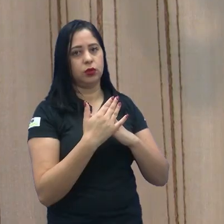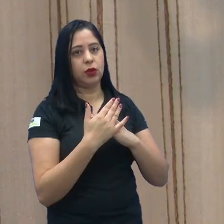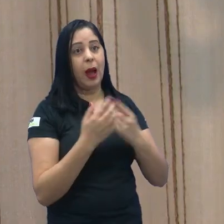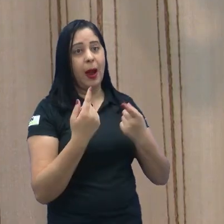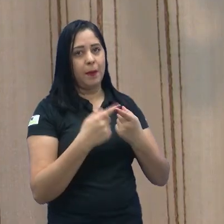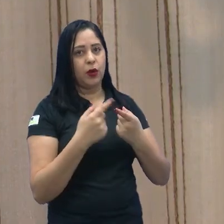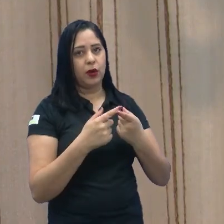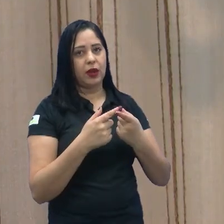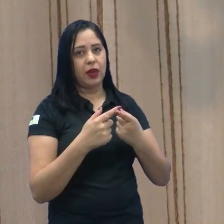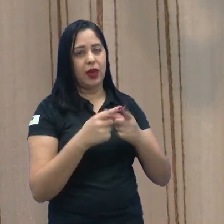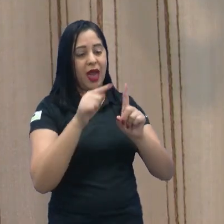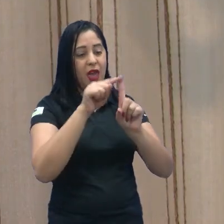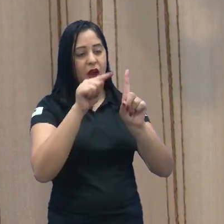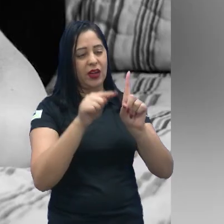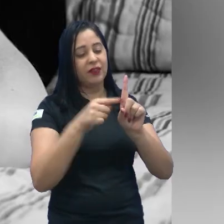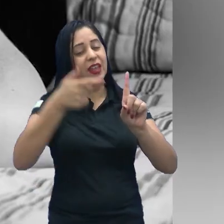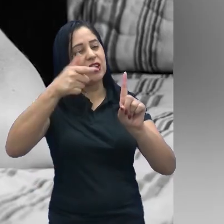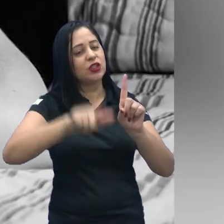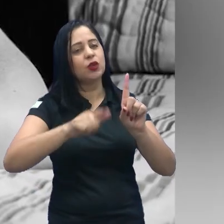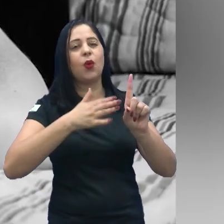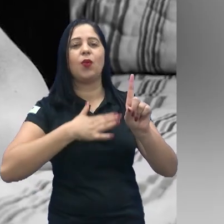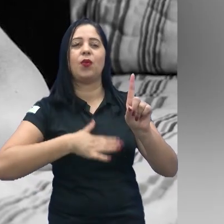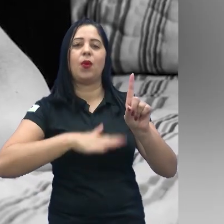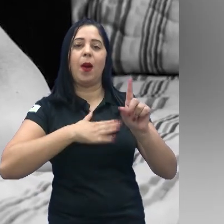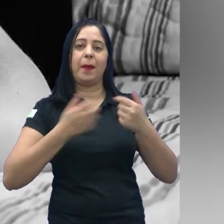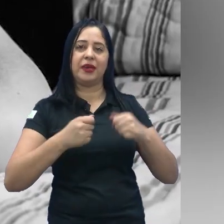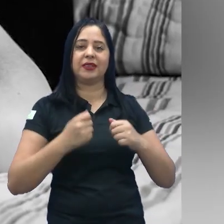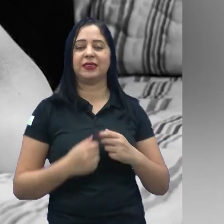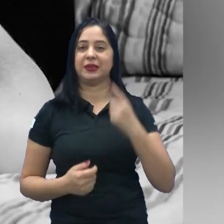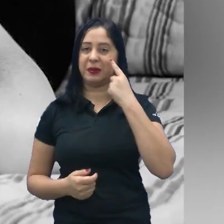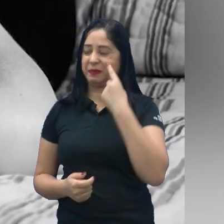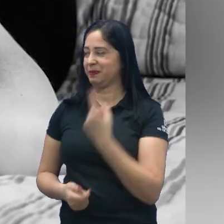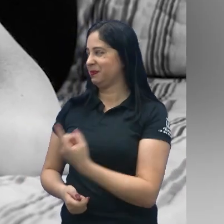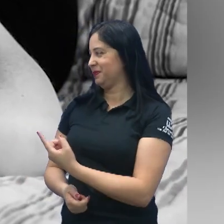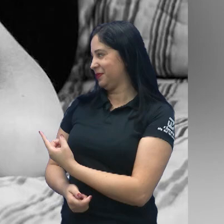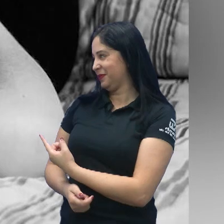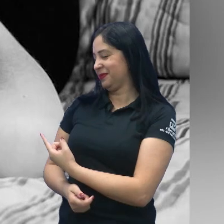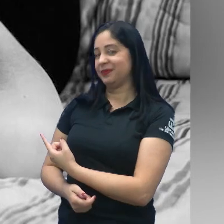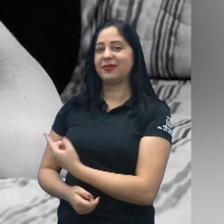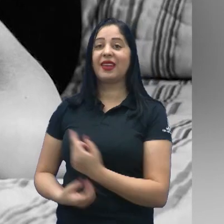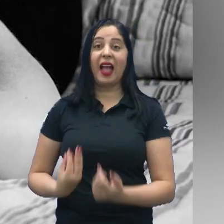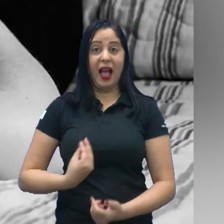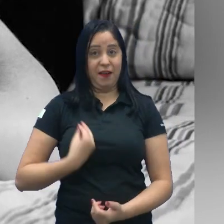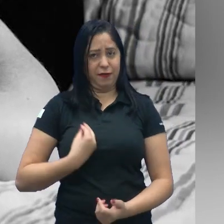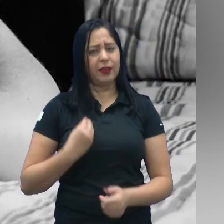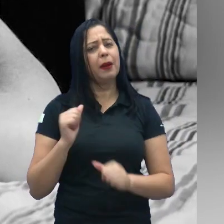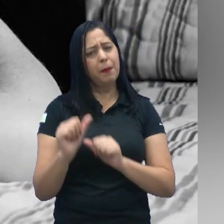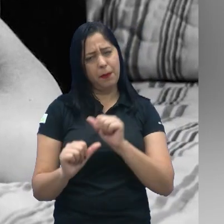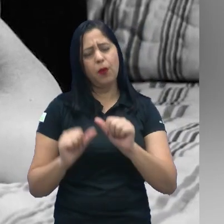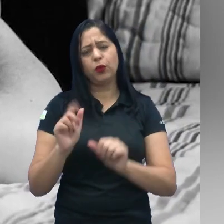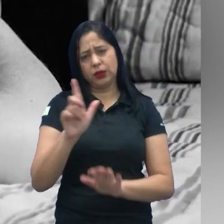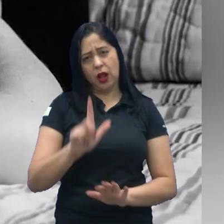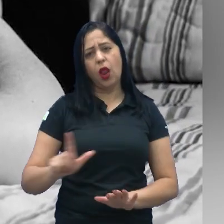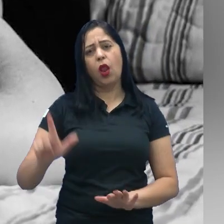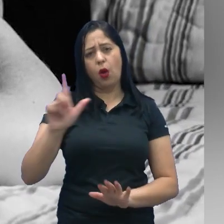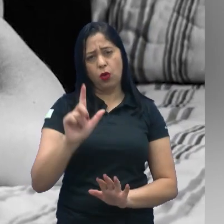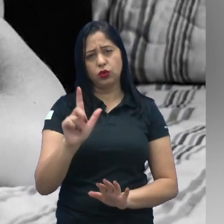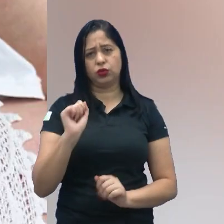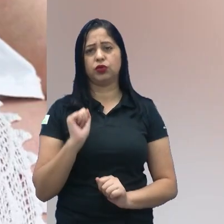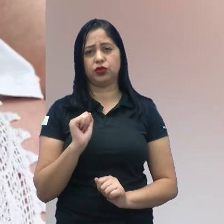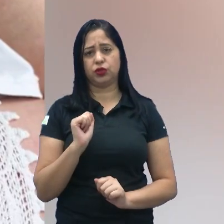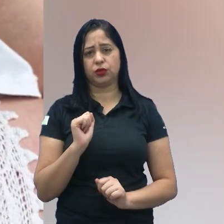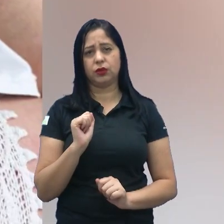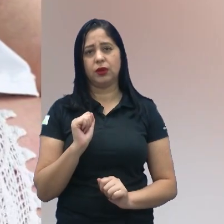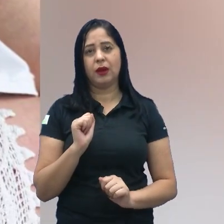gestação fosse mais tranquila possível. Depois da maternidade, a vida muda e tudo bem sentir falta da antiga